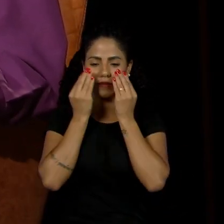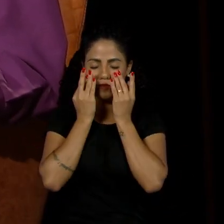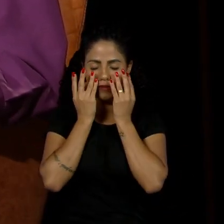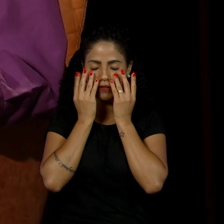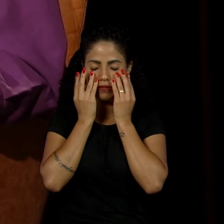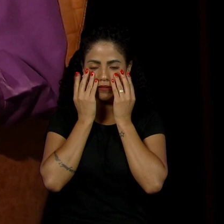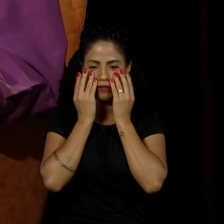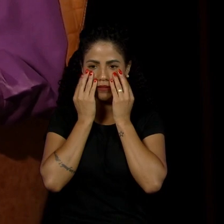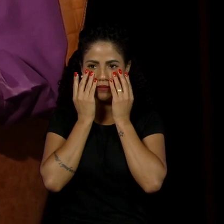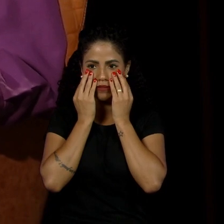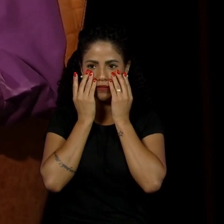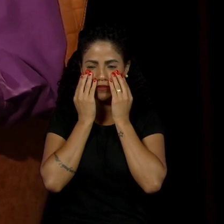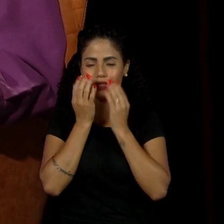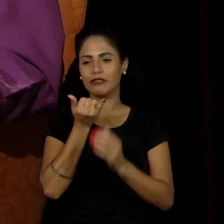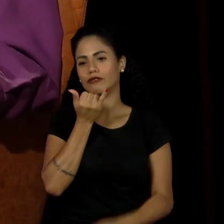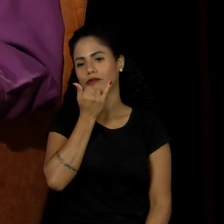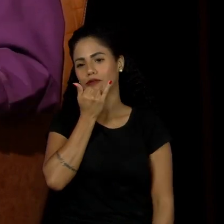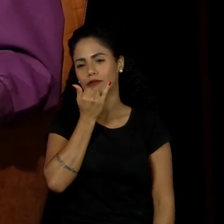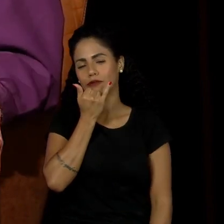meus respeitos, desculpa.